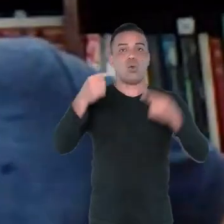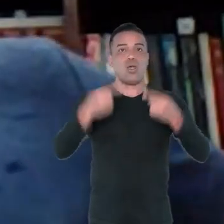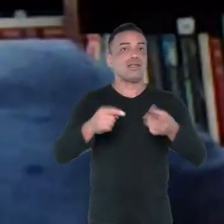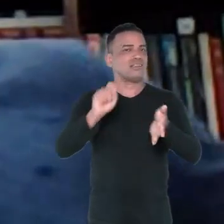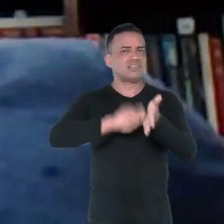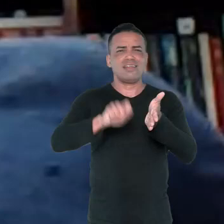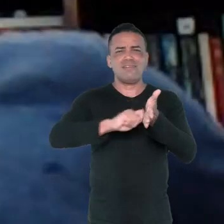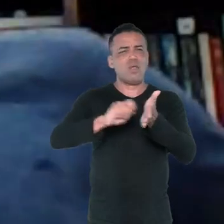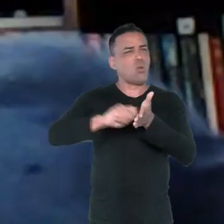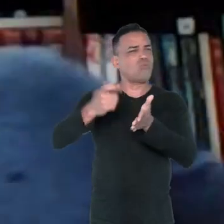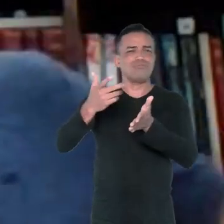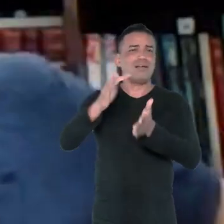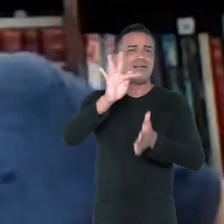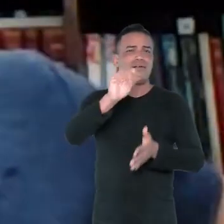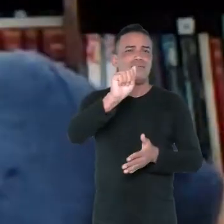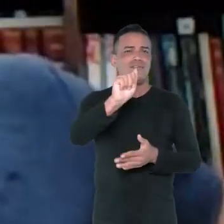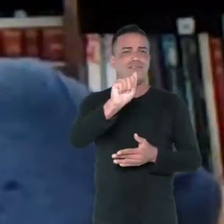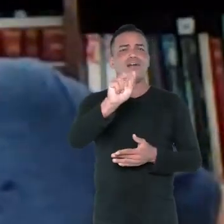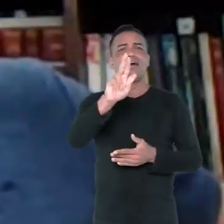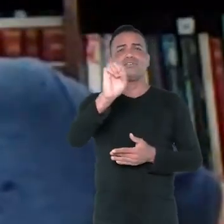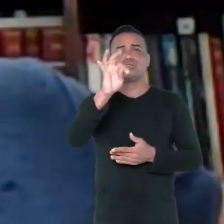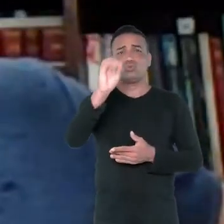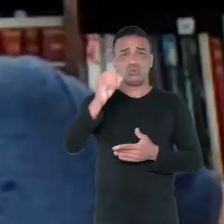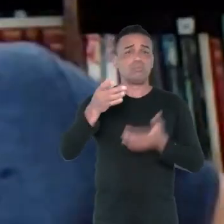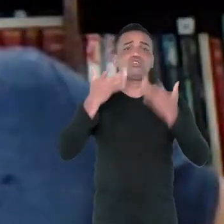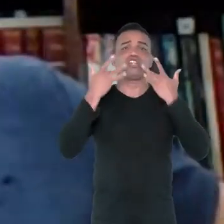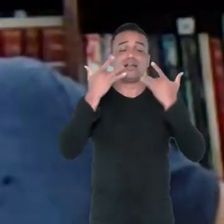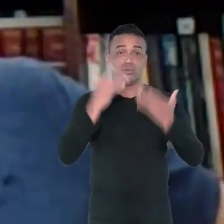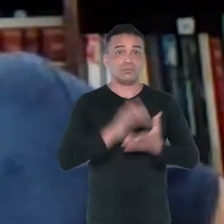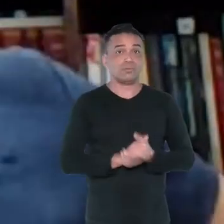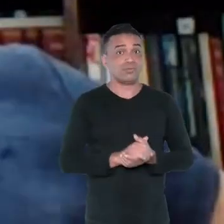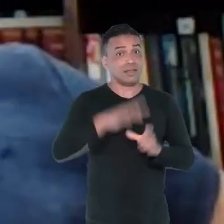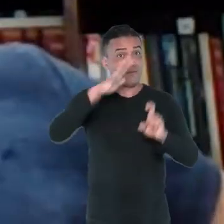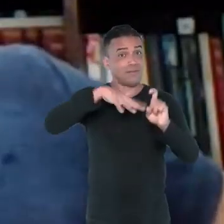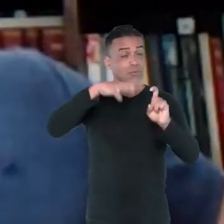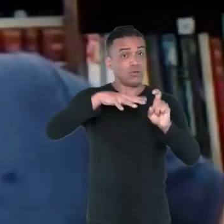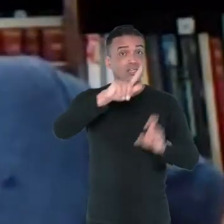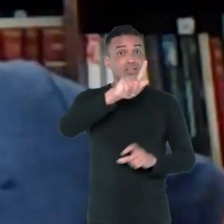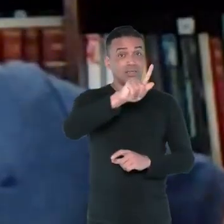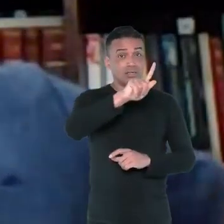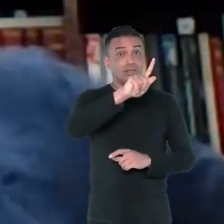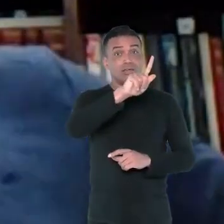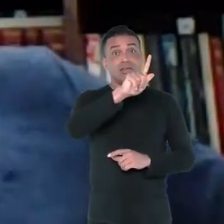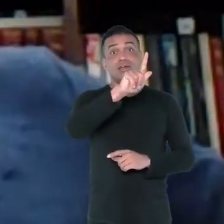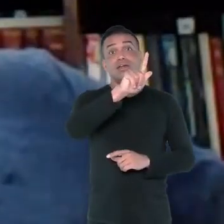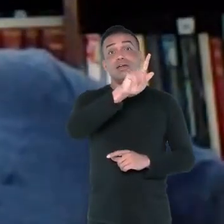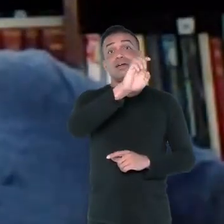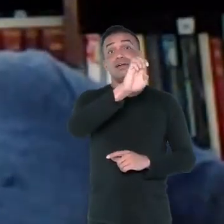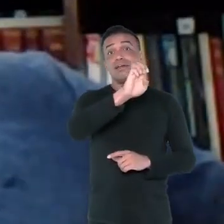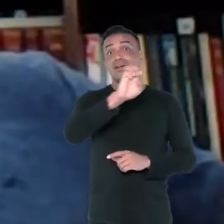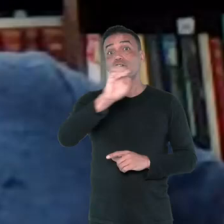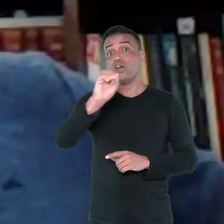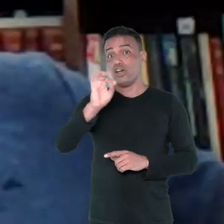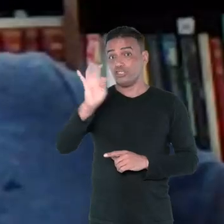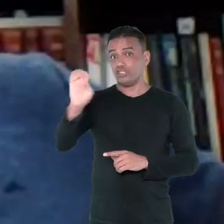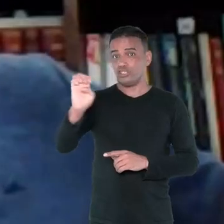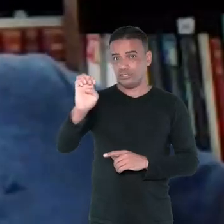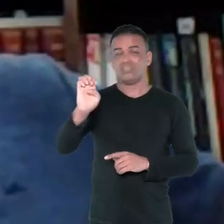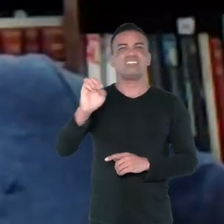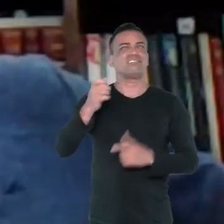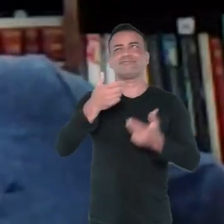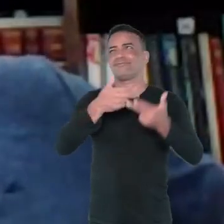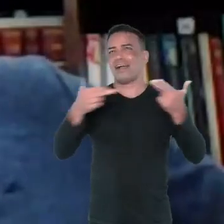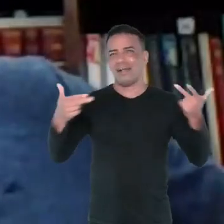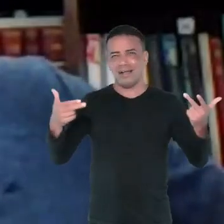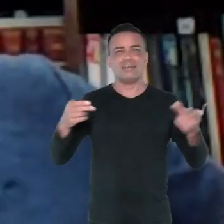teve outras versões, a mais famosa delas é a de Goethe. Mas você tem a de Thomas Mann,